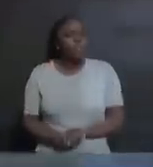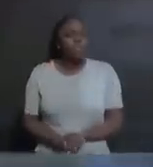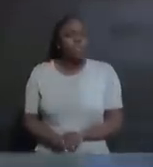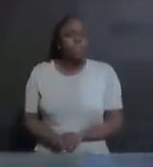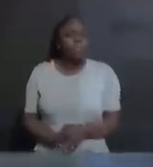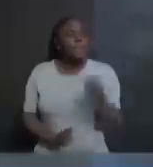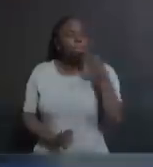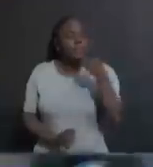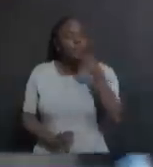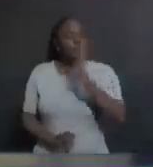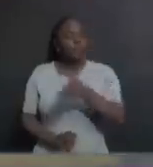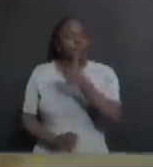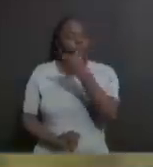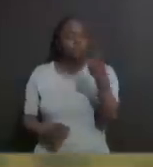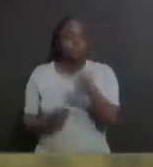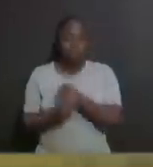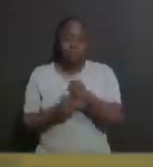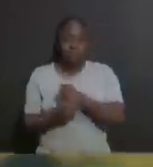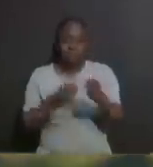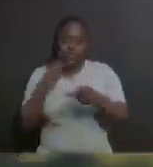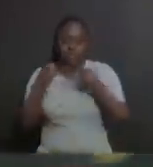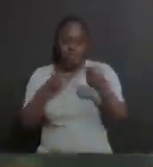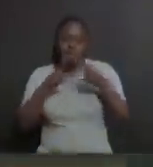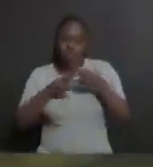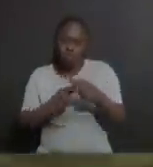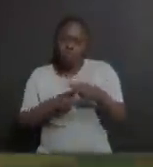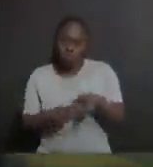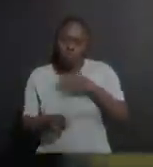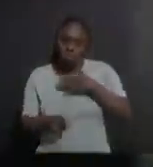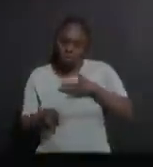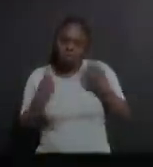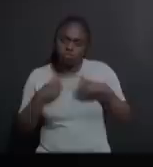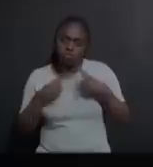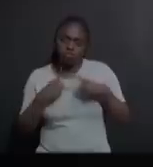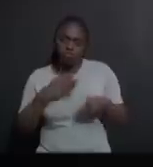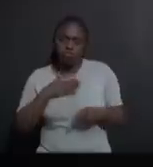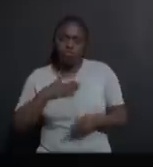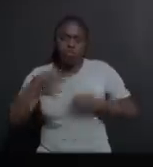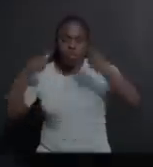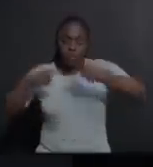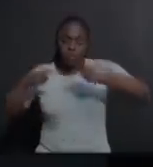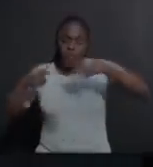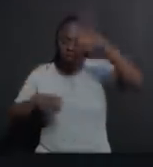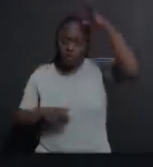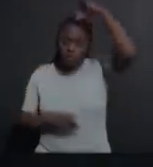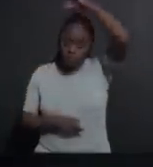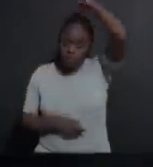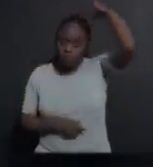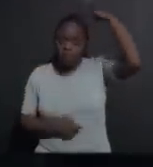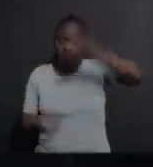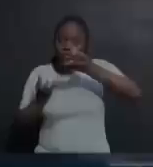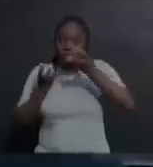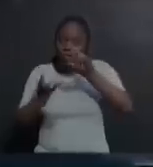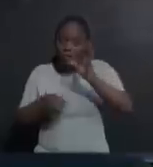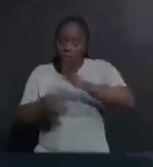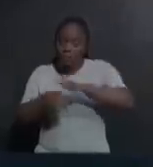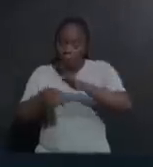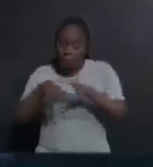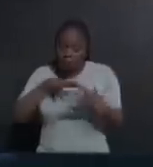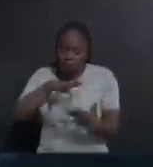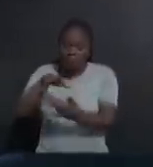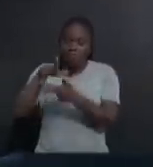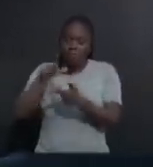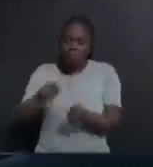falar isso aqui, tem 20 anos que eu falo isso. Pode me corrigir, me criticar. O lugar que o Espírito de Jesus mais quer tocar no mundo moderno é a sala de